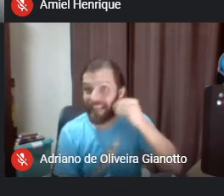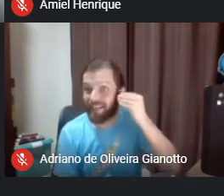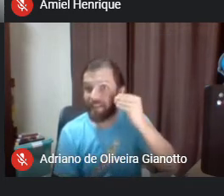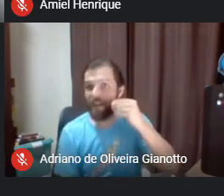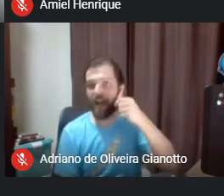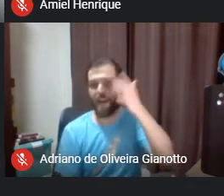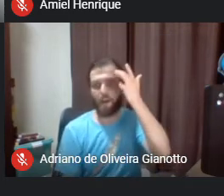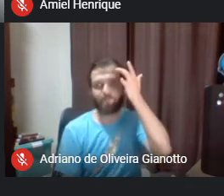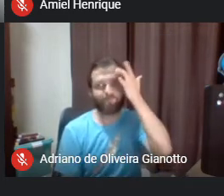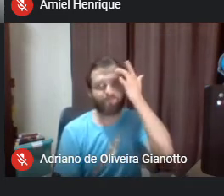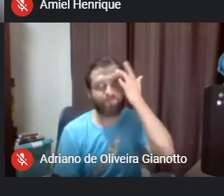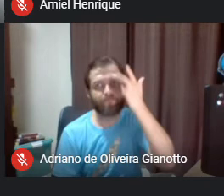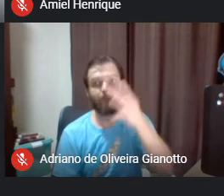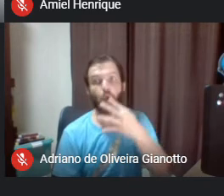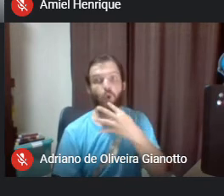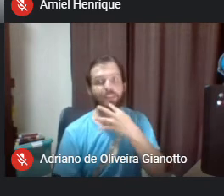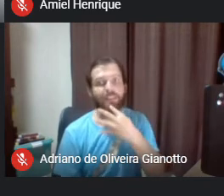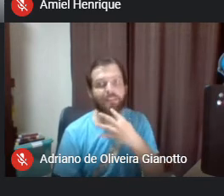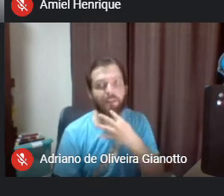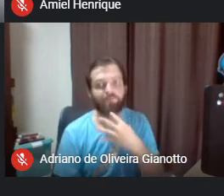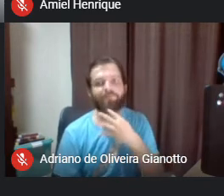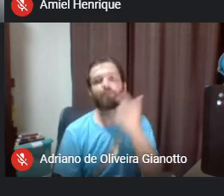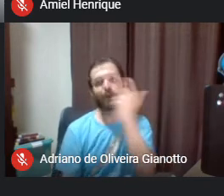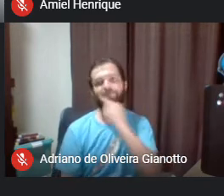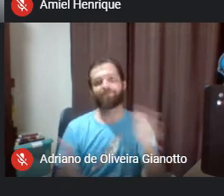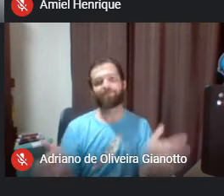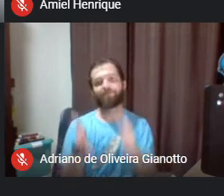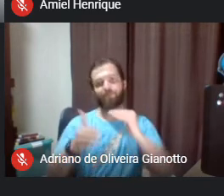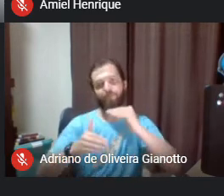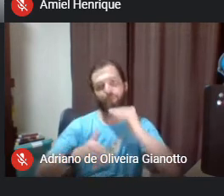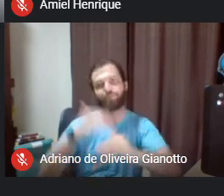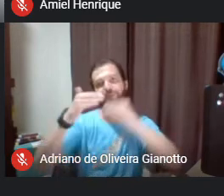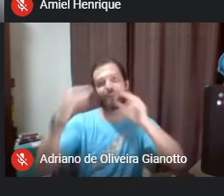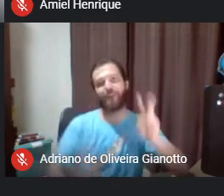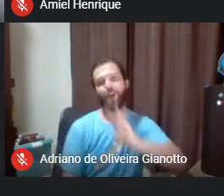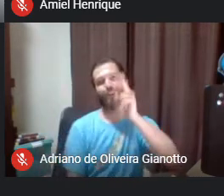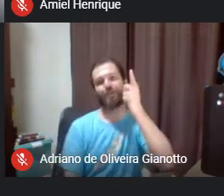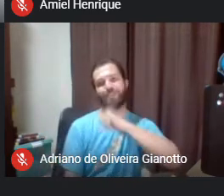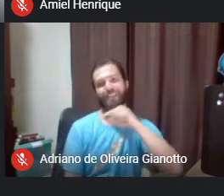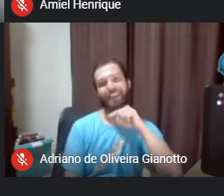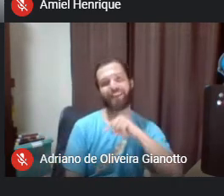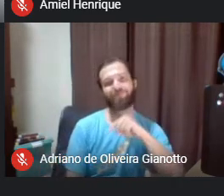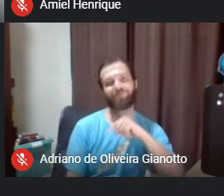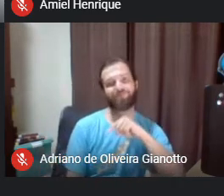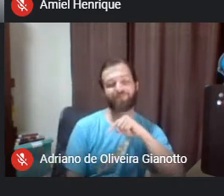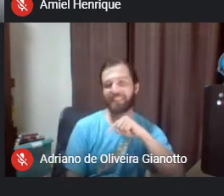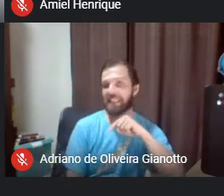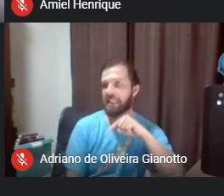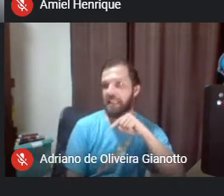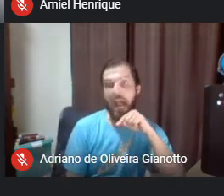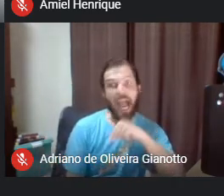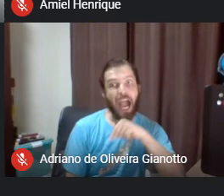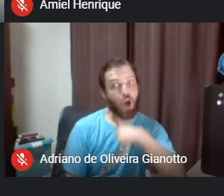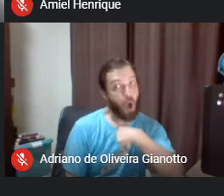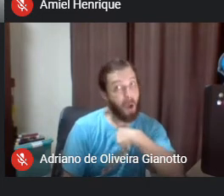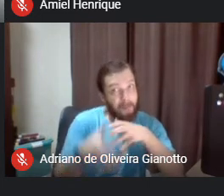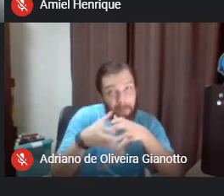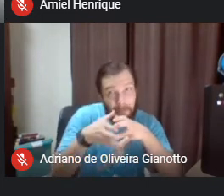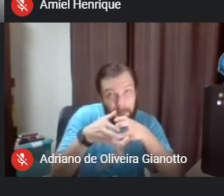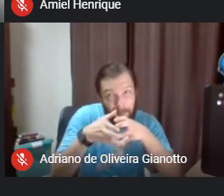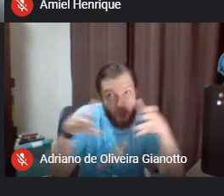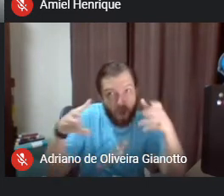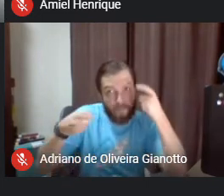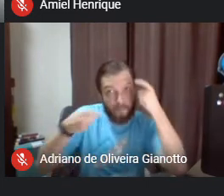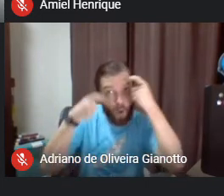tenham conhecimento, que tenham experiência, que tenham maturidade, que possa estimular essas crianças assim